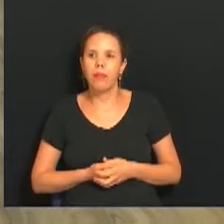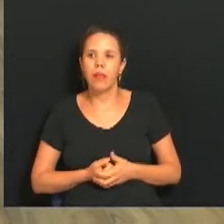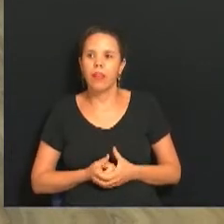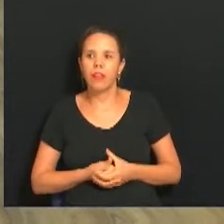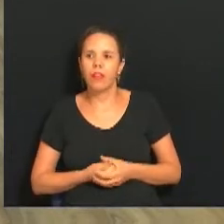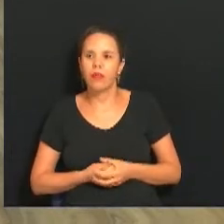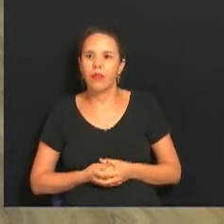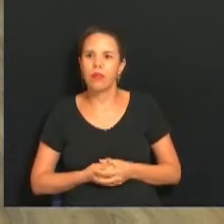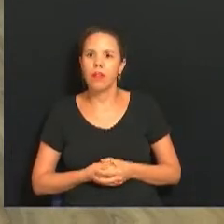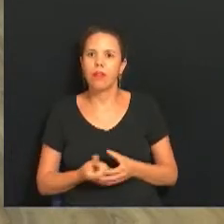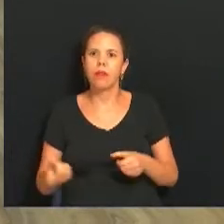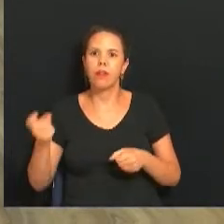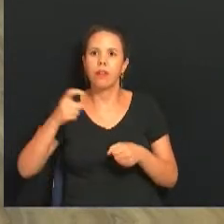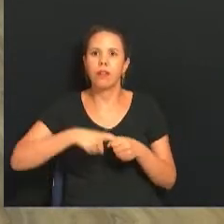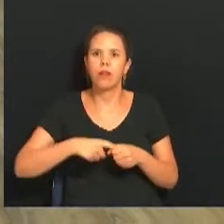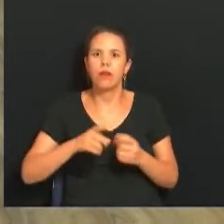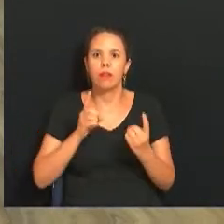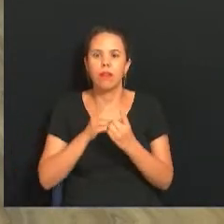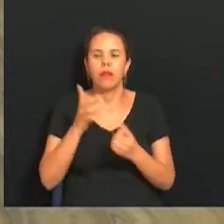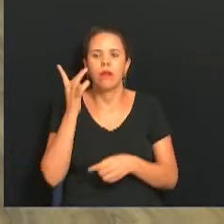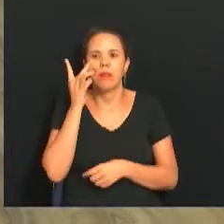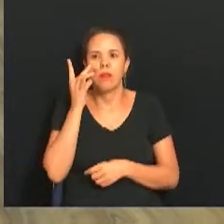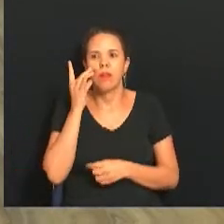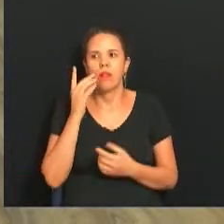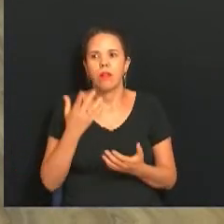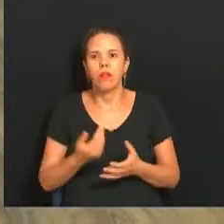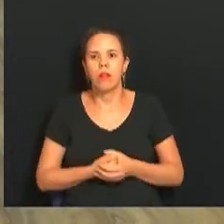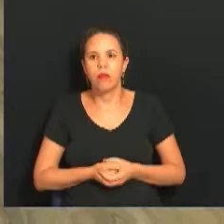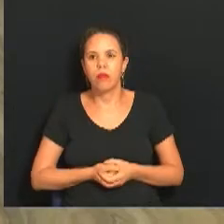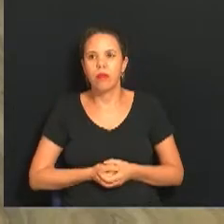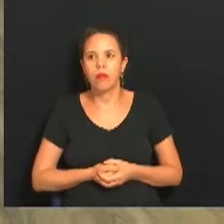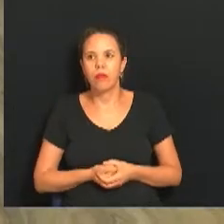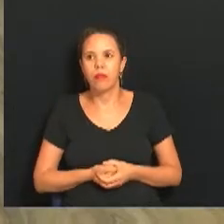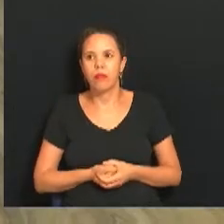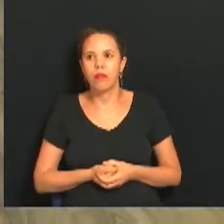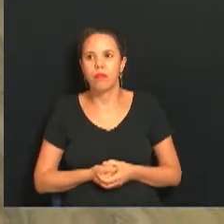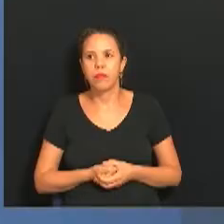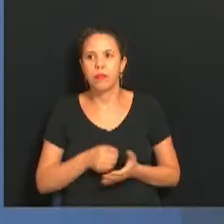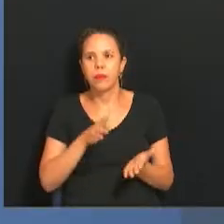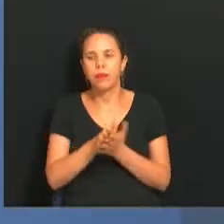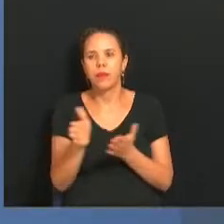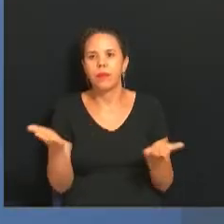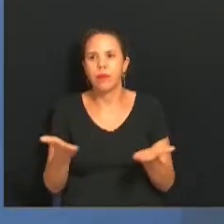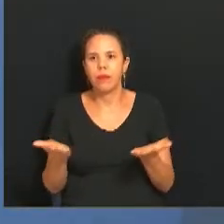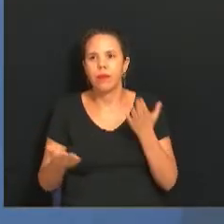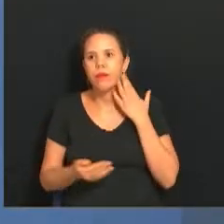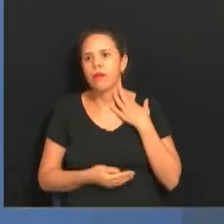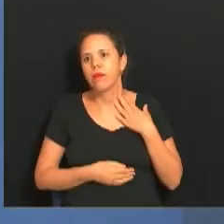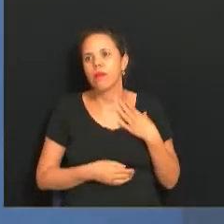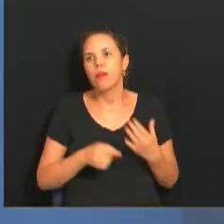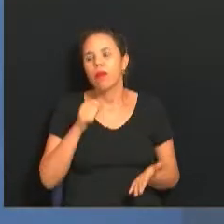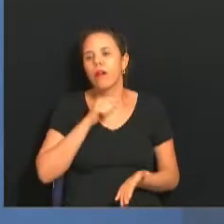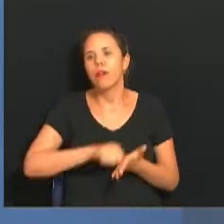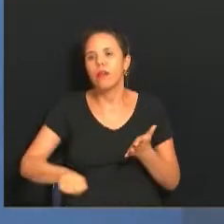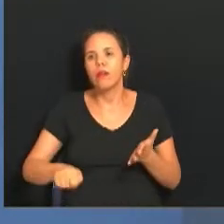vai retomar o atendimento presencial. O ato da mesa que foi publicado hoje, assinado pelo presidente da Câmara, o